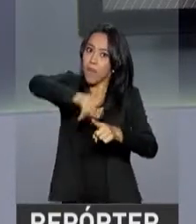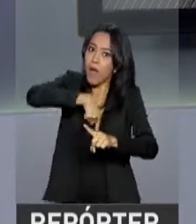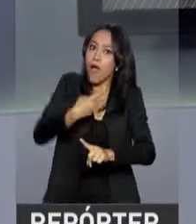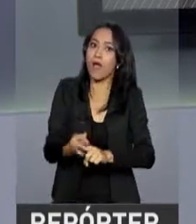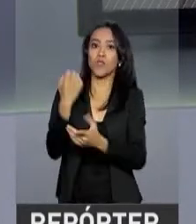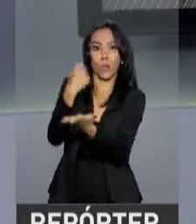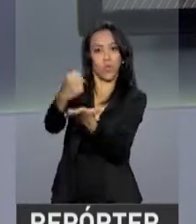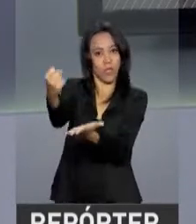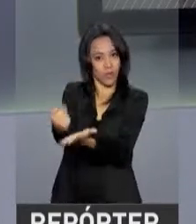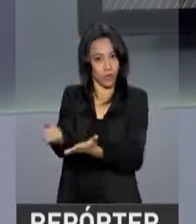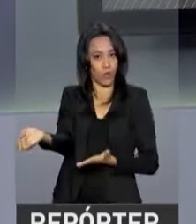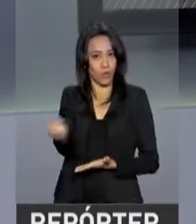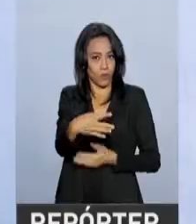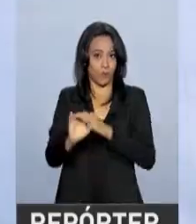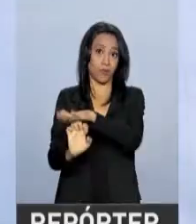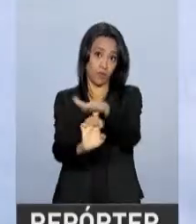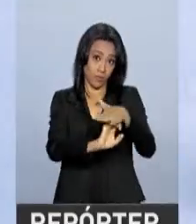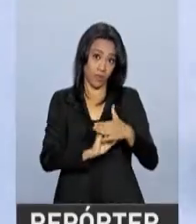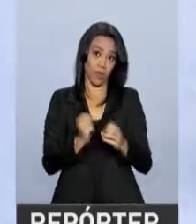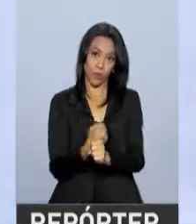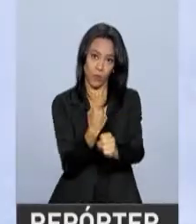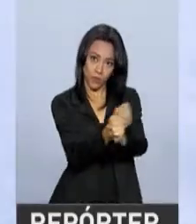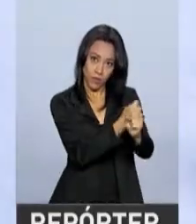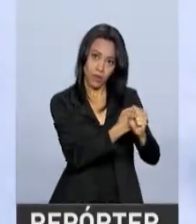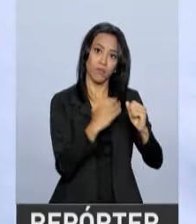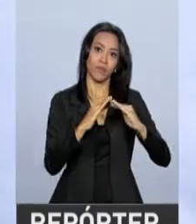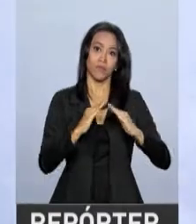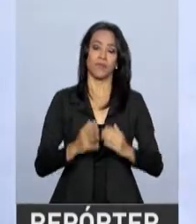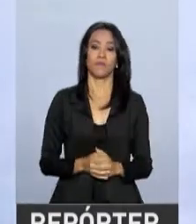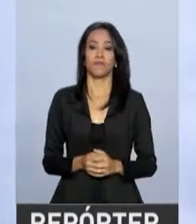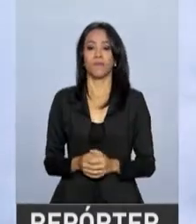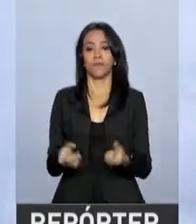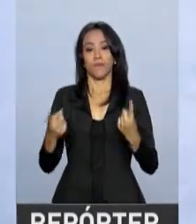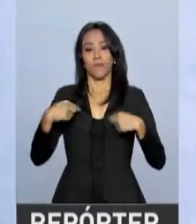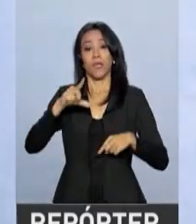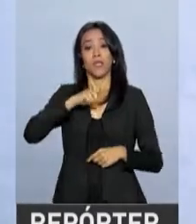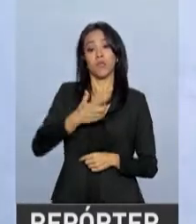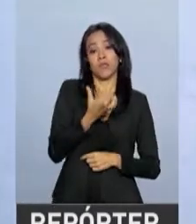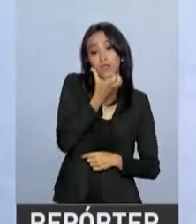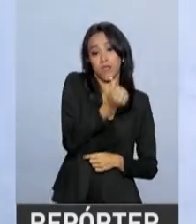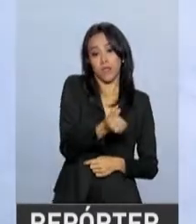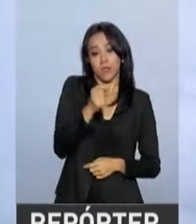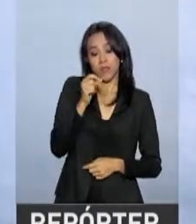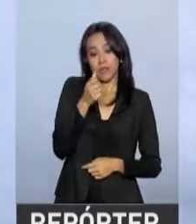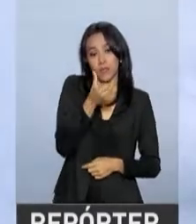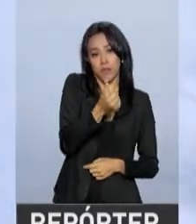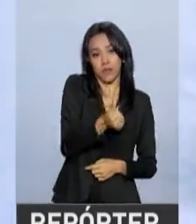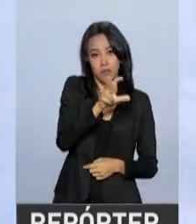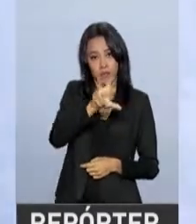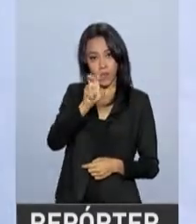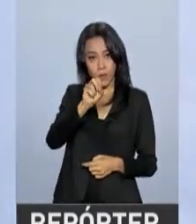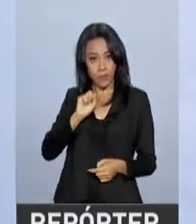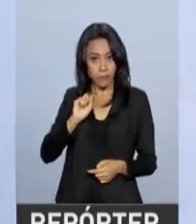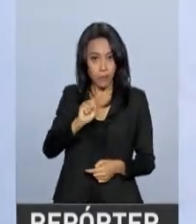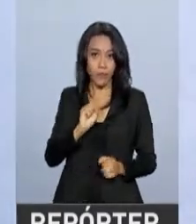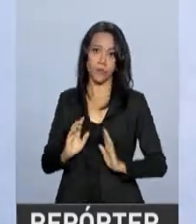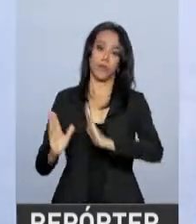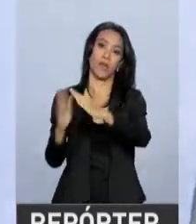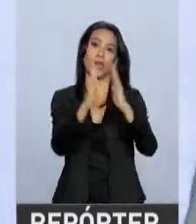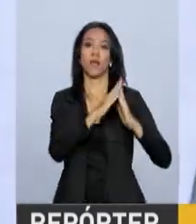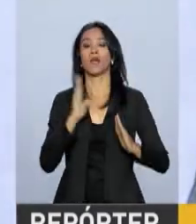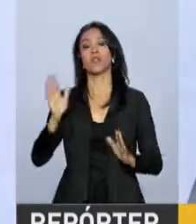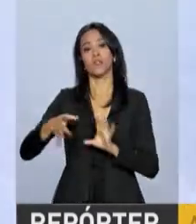empreendimentos nós temos 650 mil unidades que foram autorizadas o